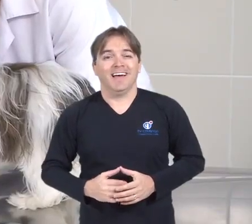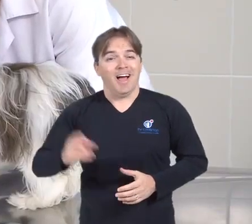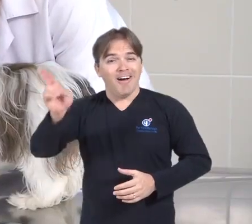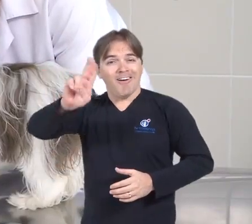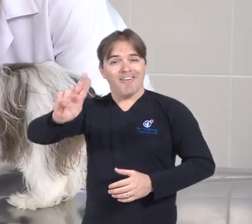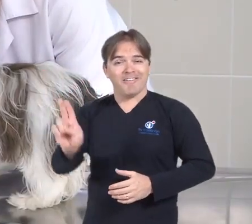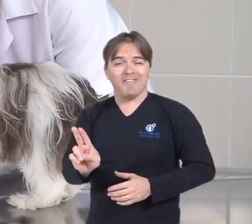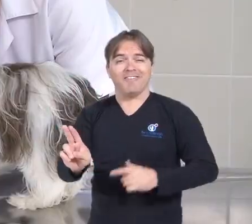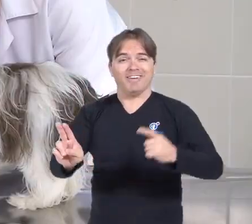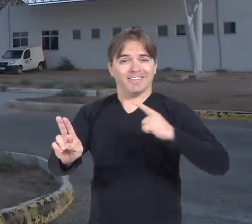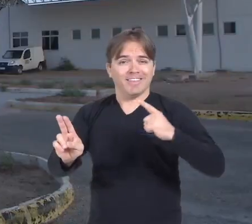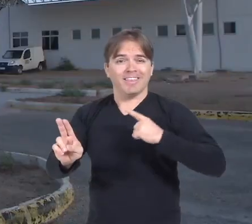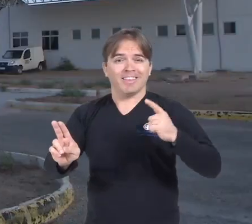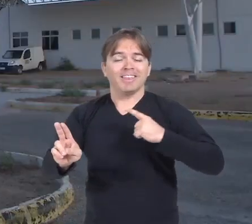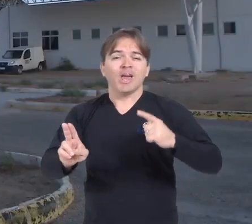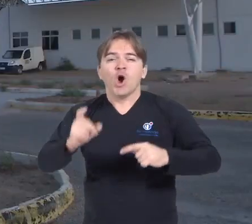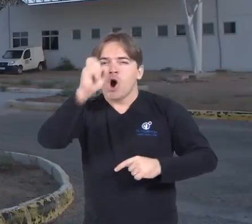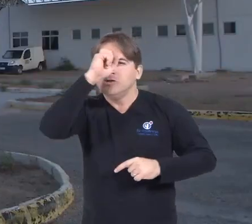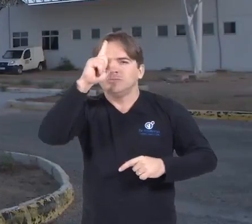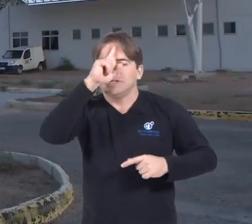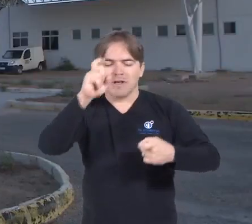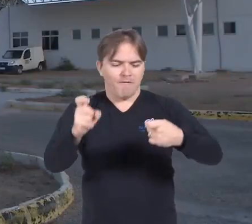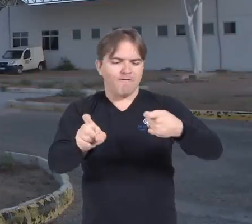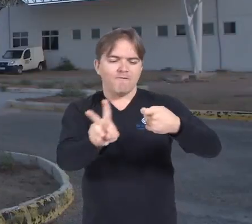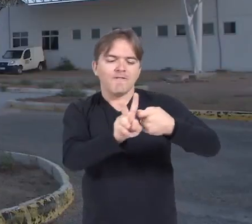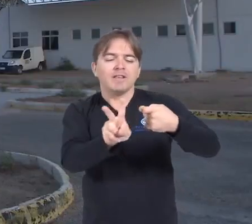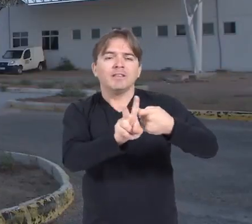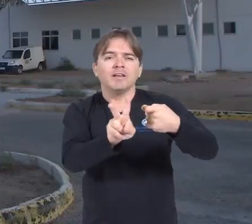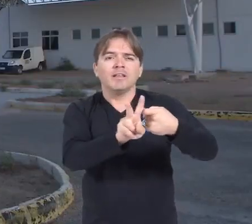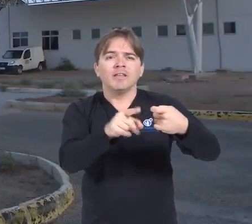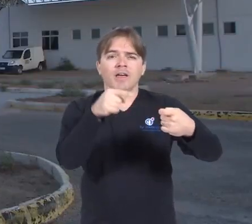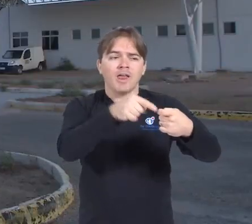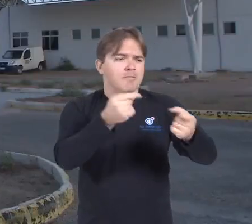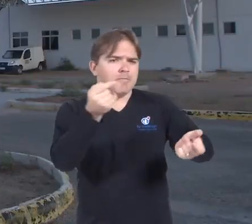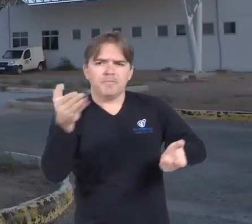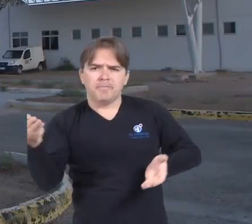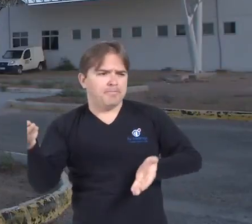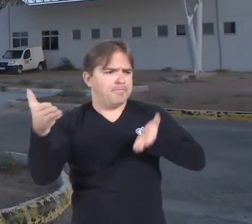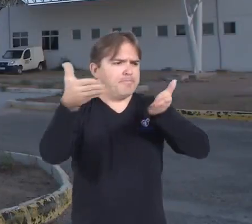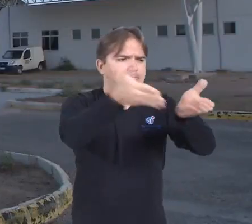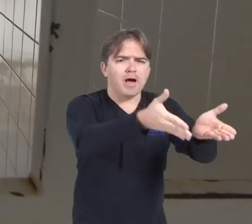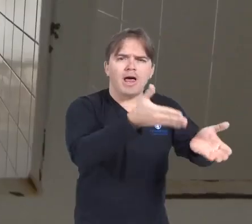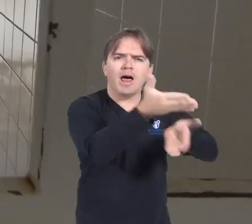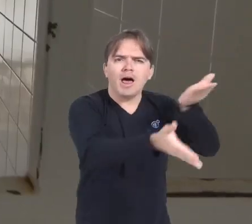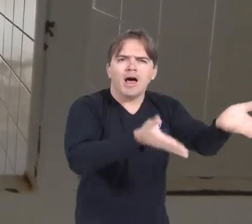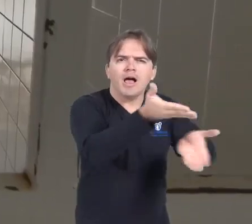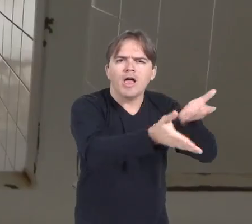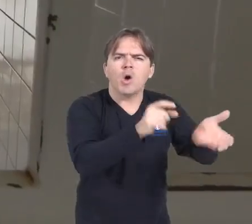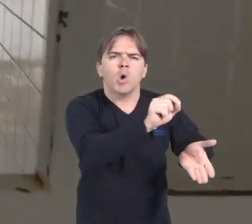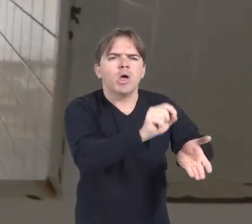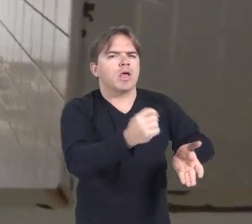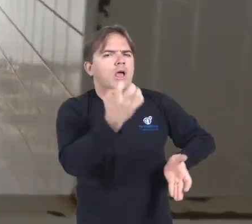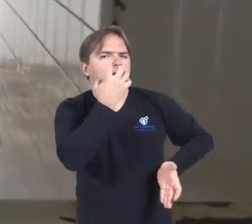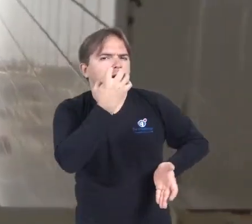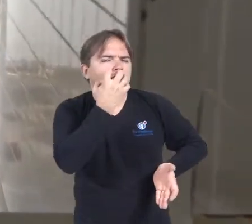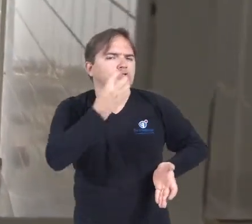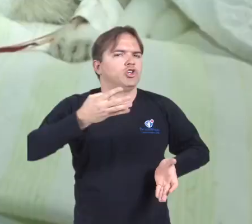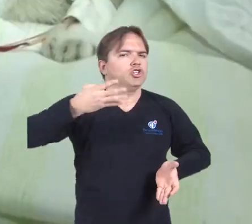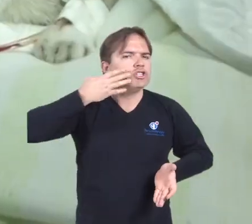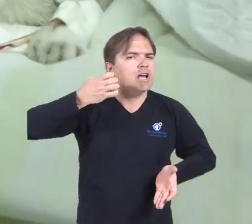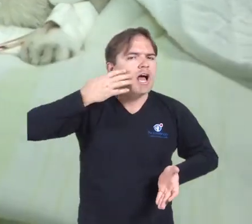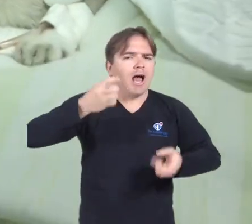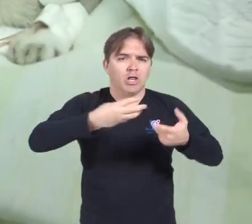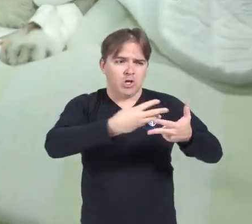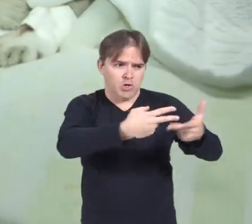A Univasf conta também com um hospital veterinário, que realiza atendimento ao público externo e oferta especialização